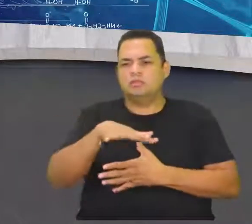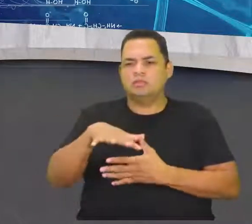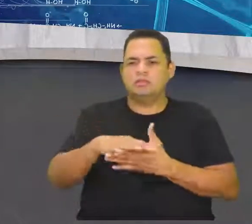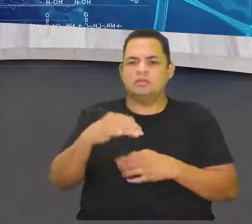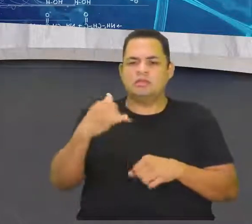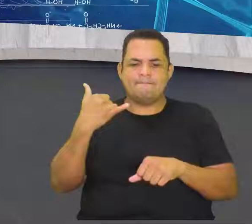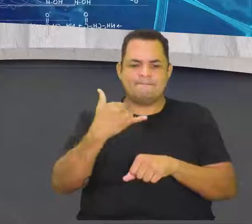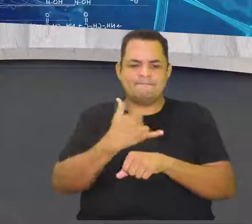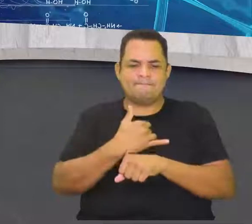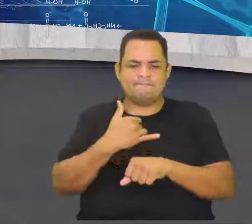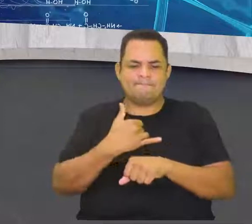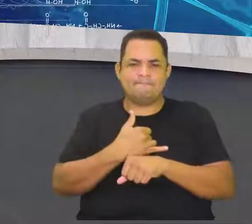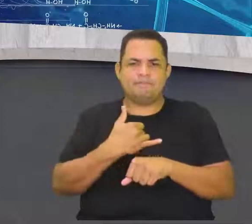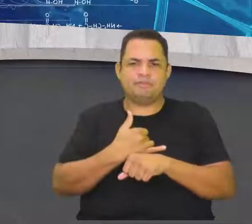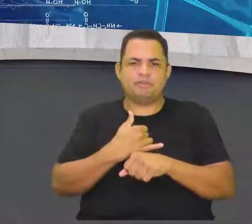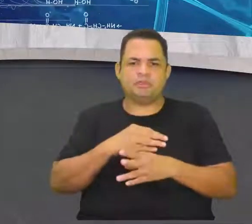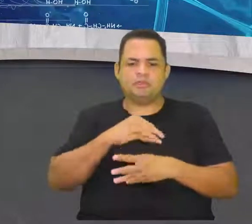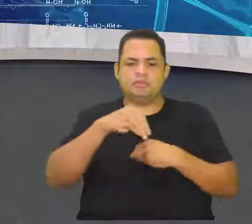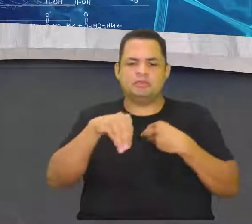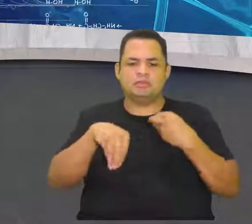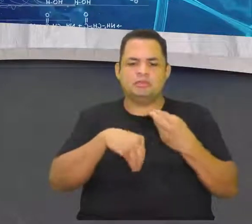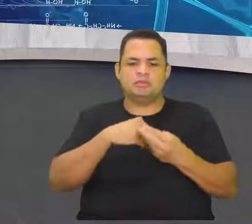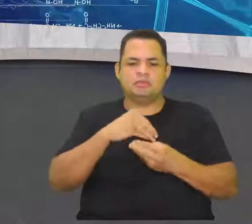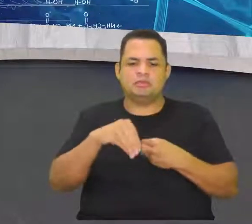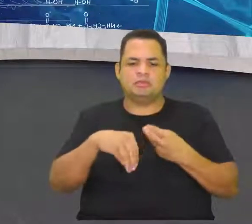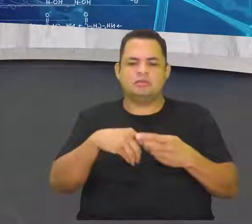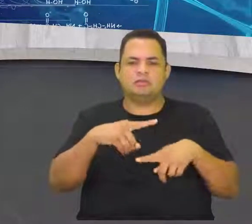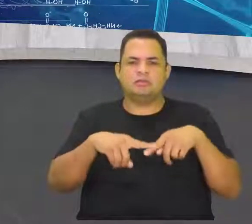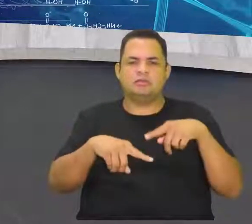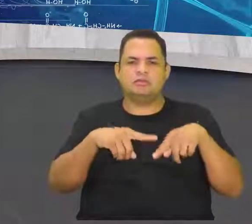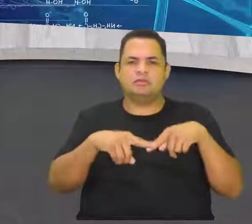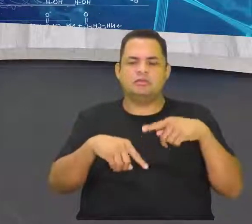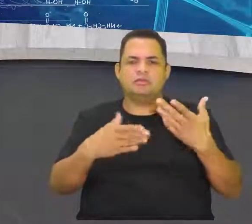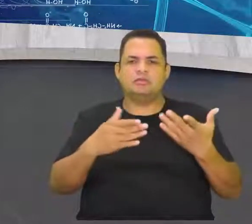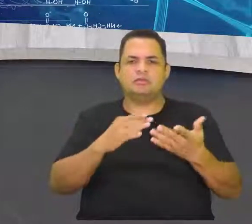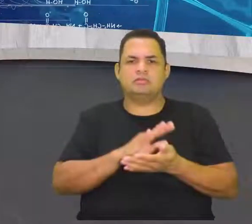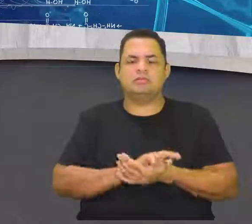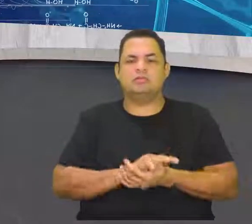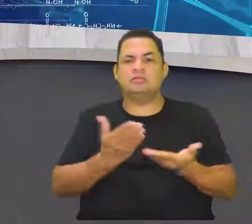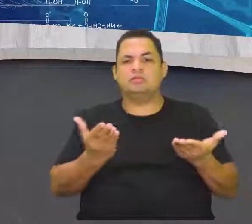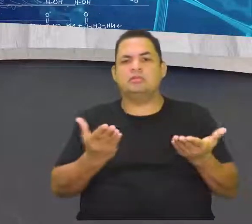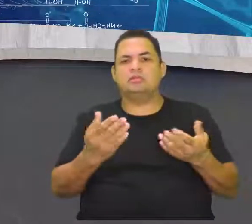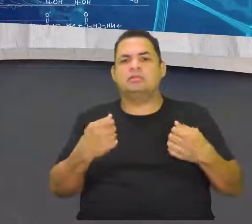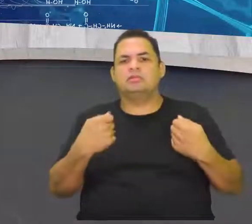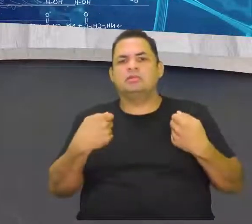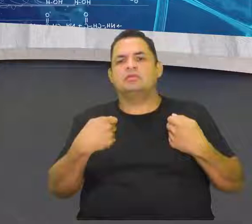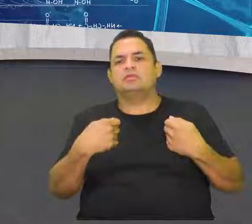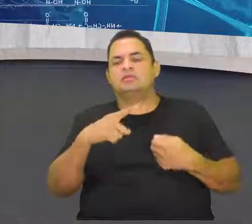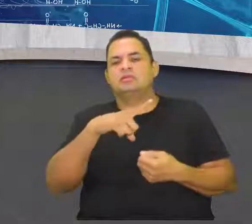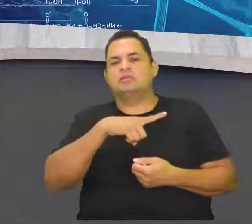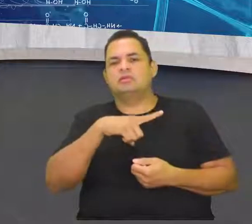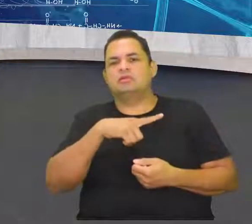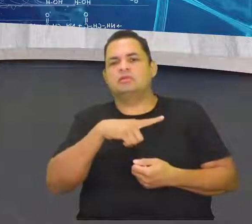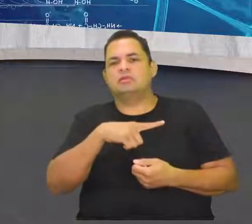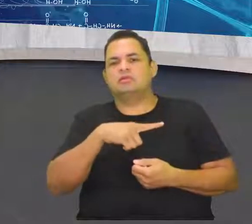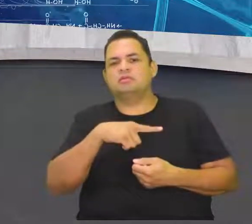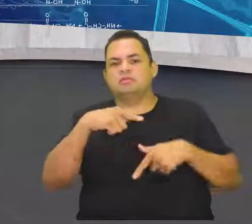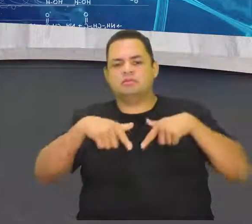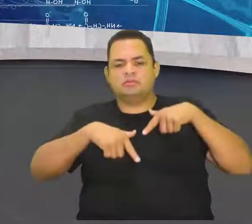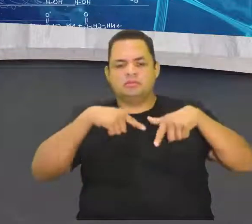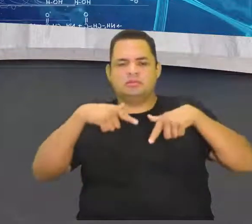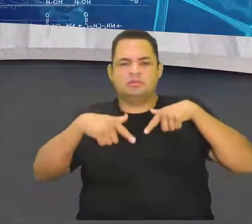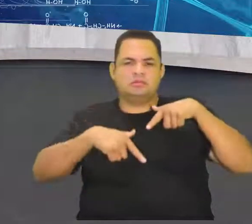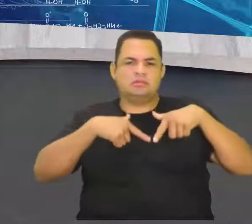que fazem parte da composição desses materiais. Então, esses materiais, eles têm sim que ser